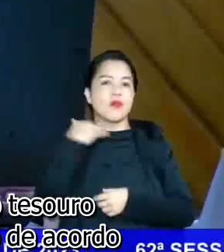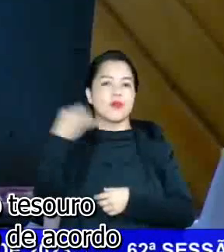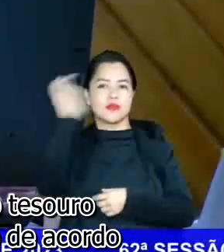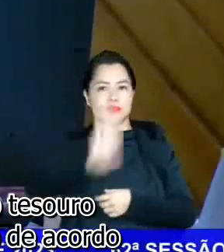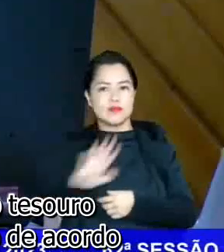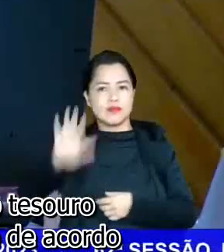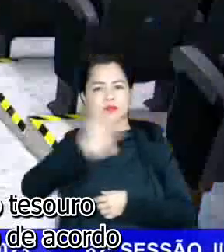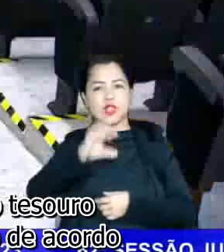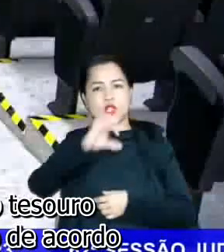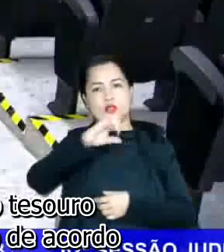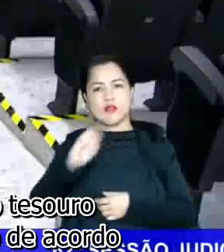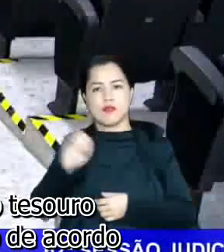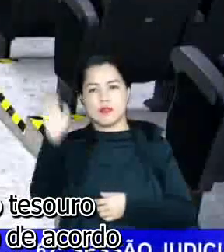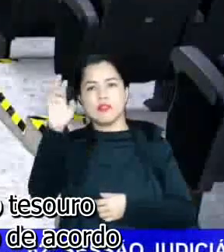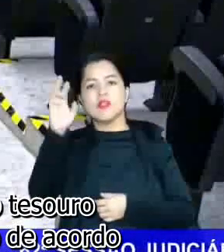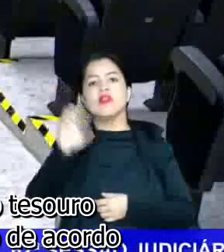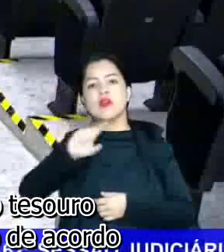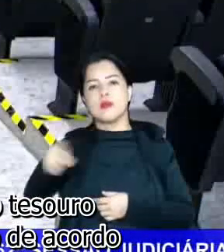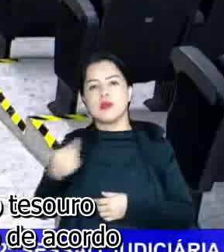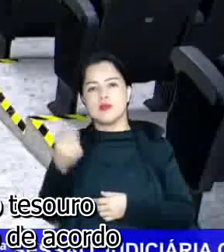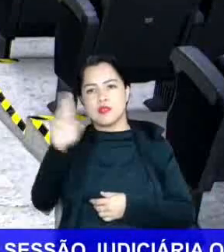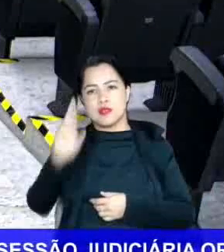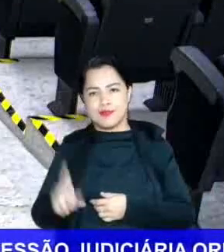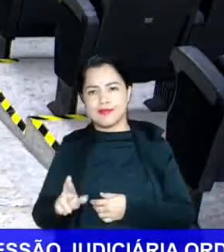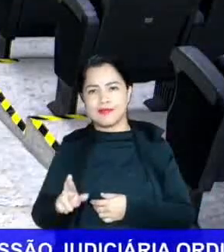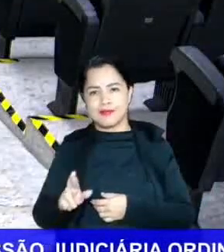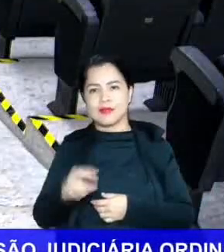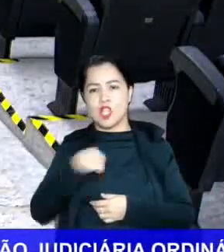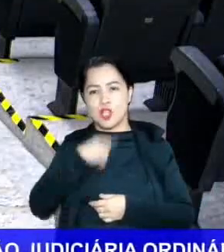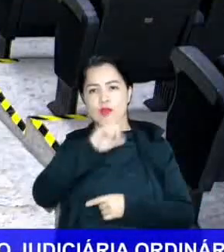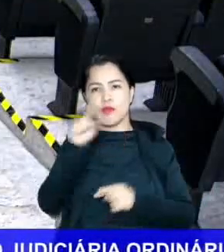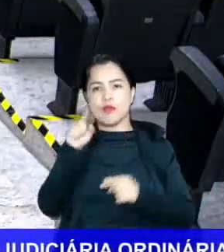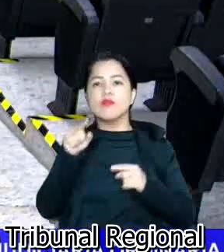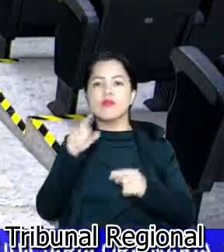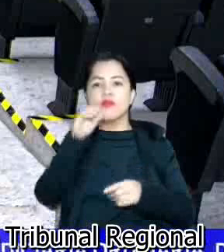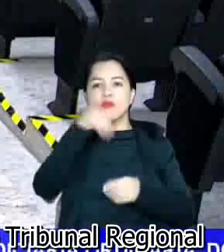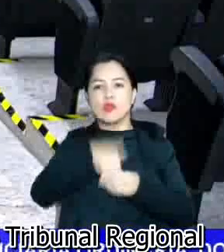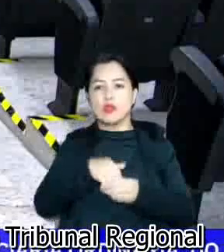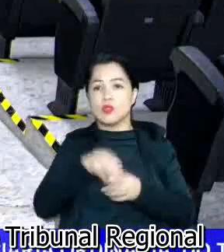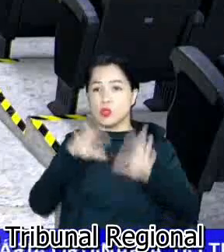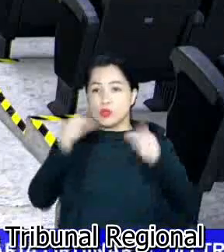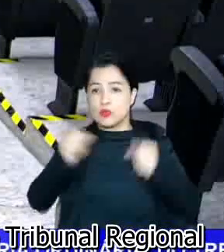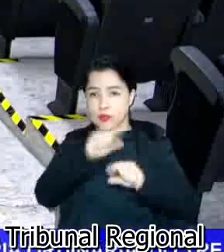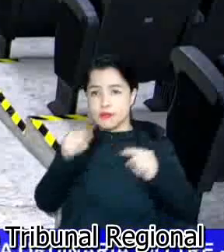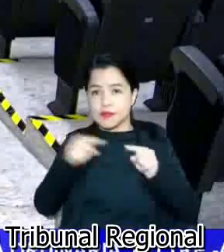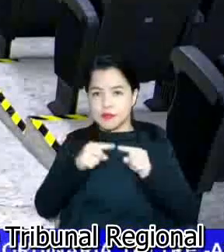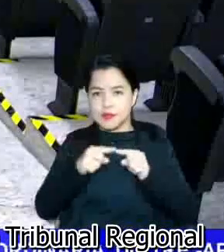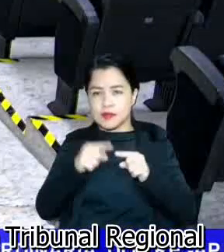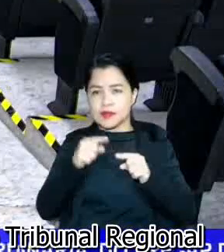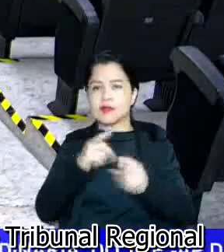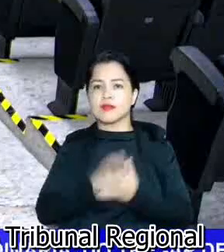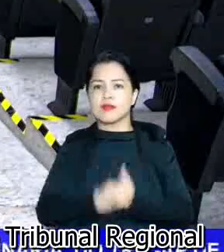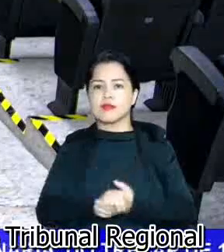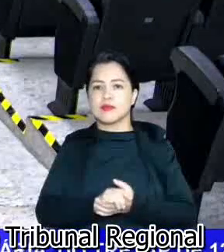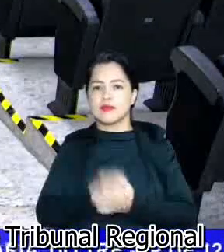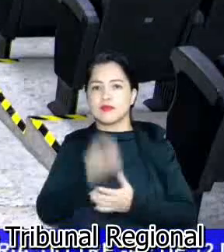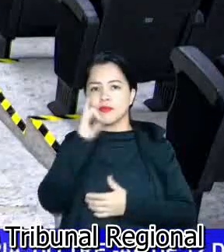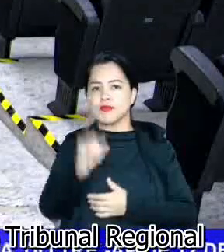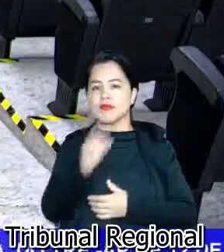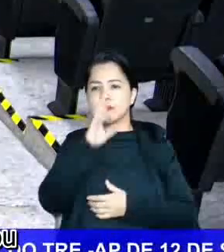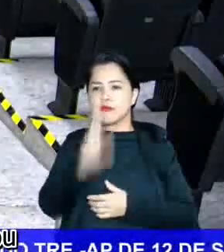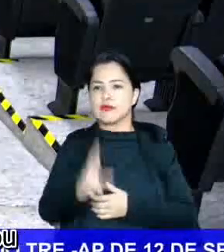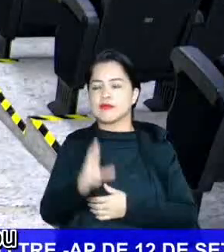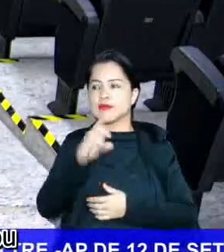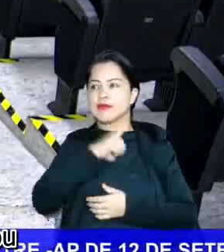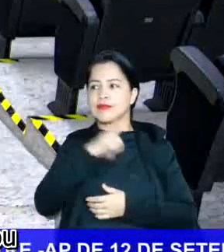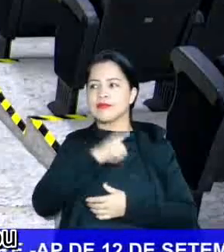mil. É como voto. Imagem Vocês estão ampla de do acordo? plenário. Se não houver divergência, então anuncio o resultado. O Tribunal Regional